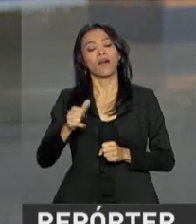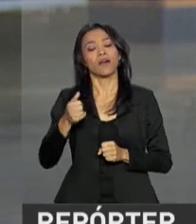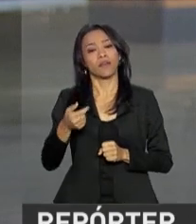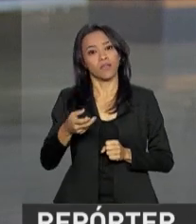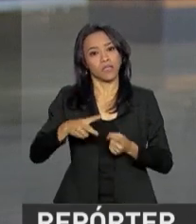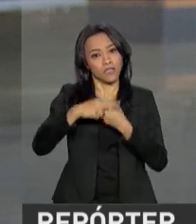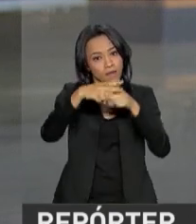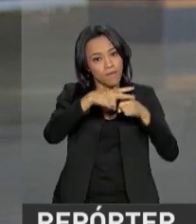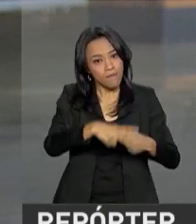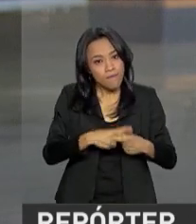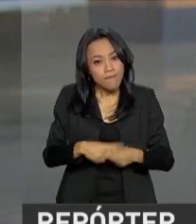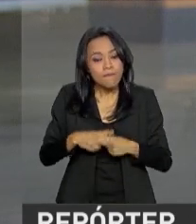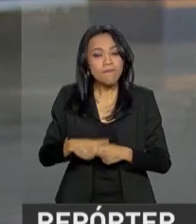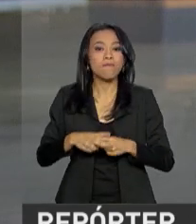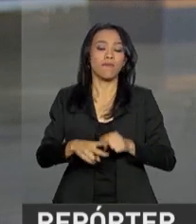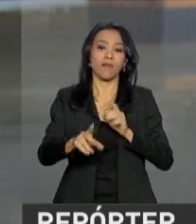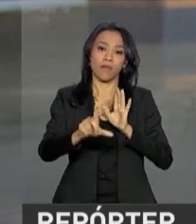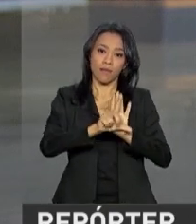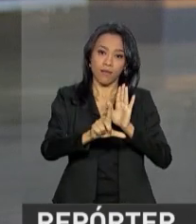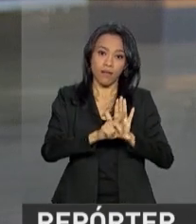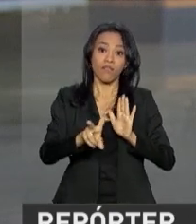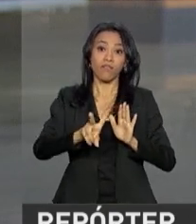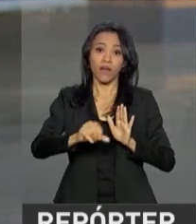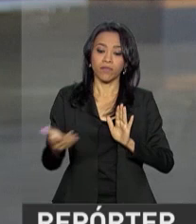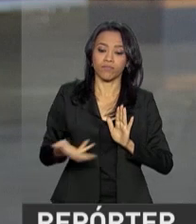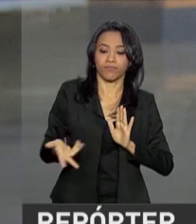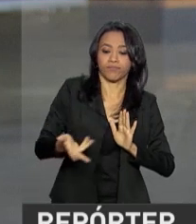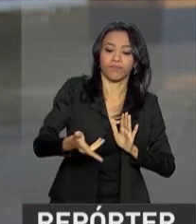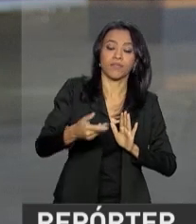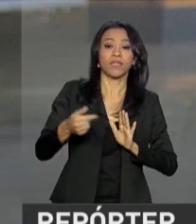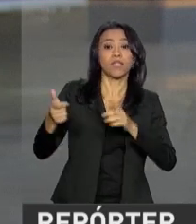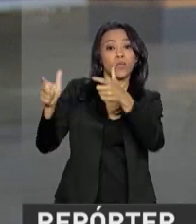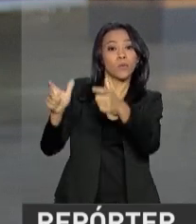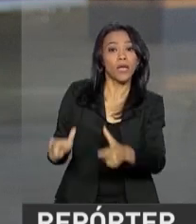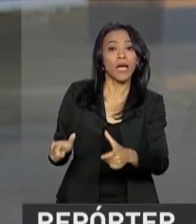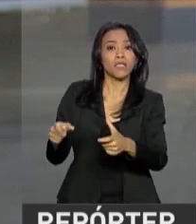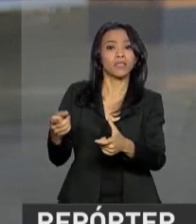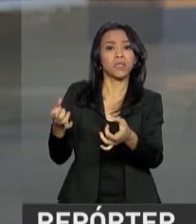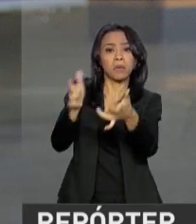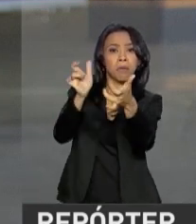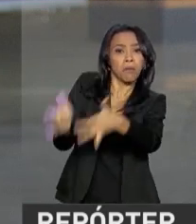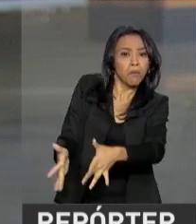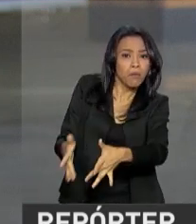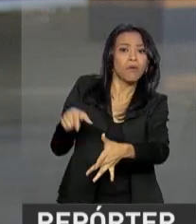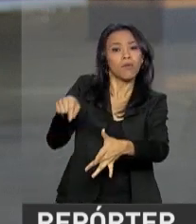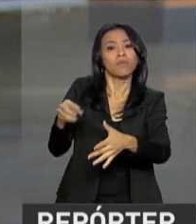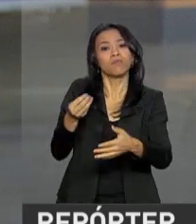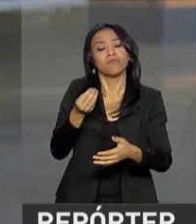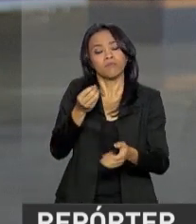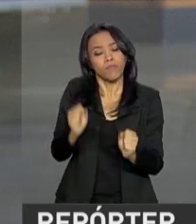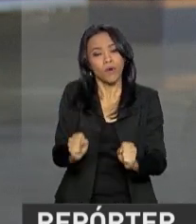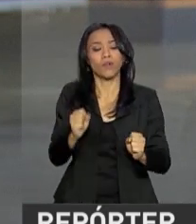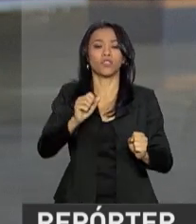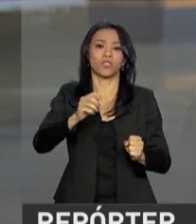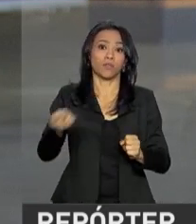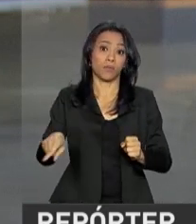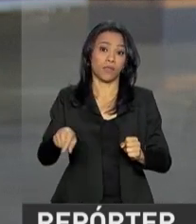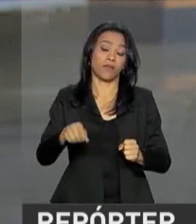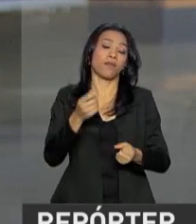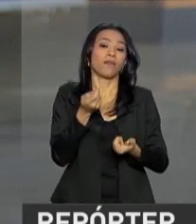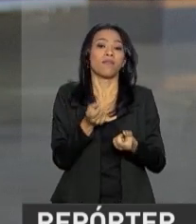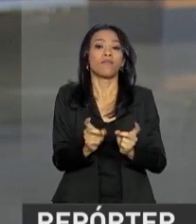processos e permitir que áreas ociosas sejam leiloadas o marco regulatório também é aguardado pelo setor